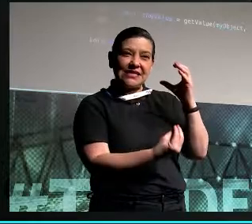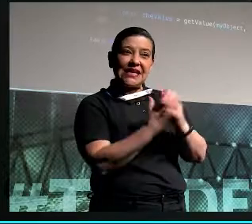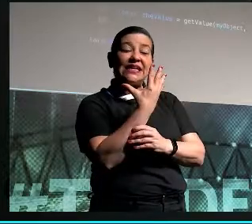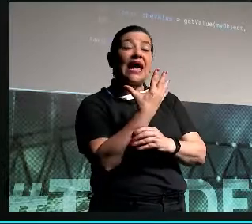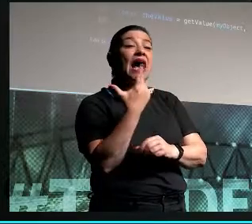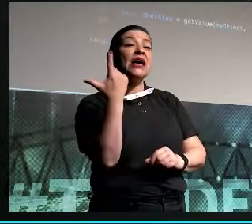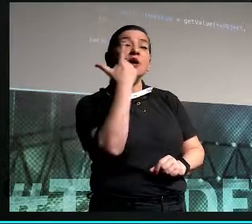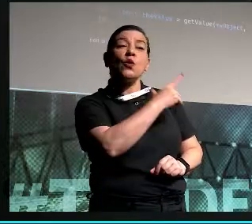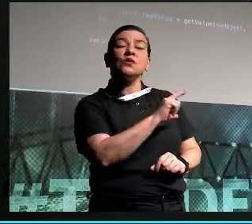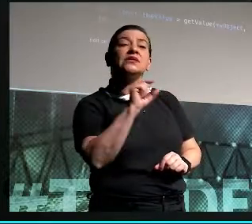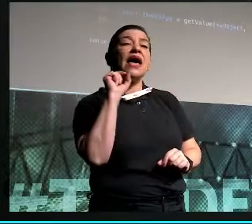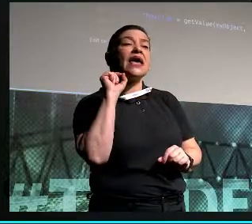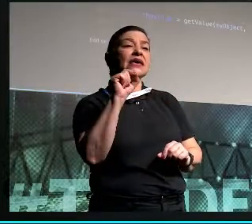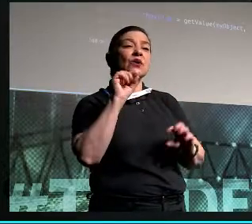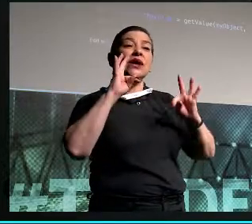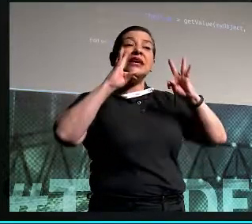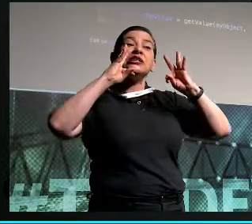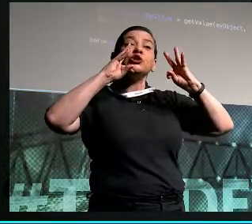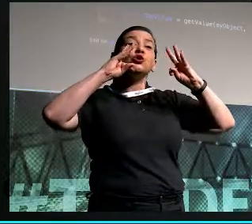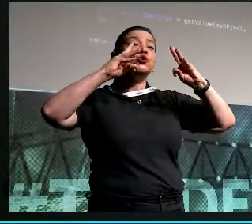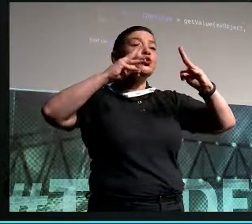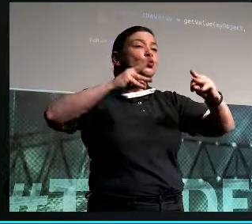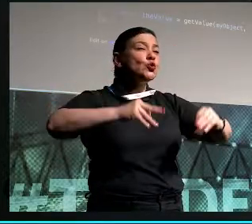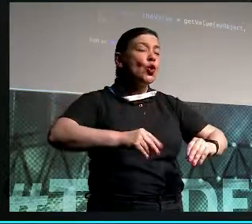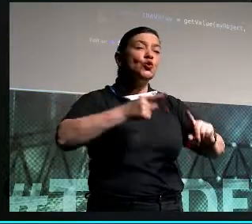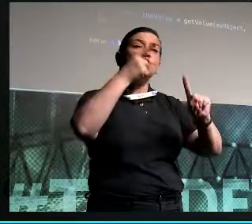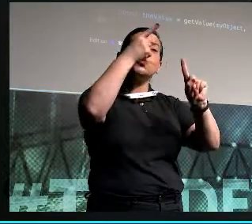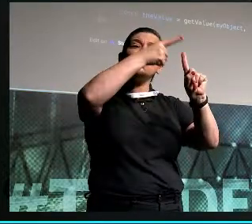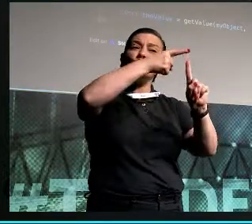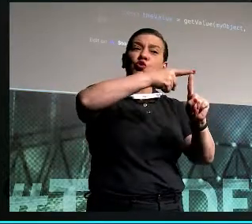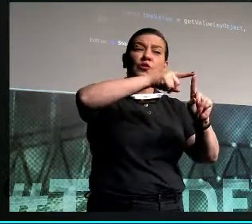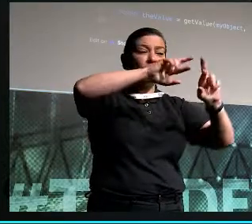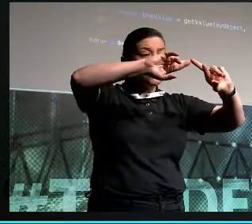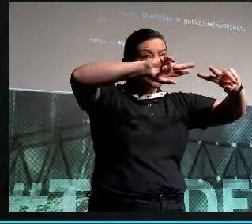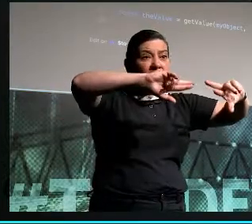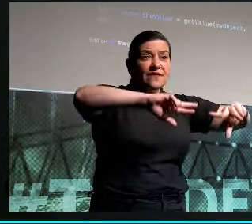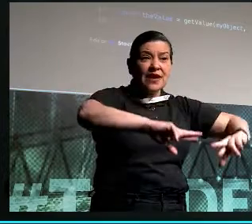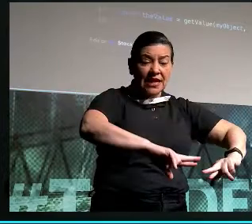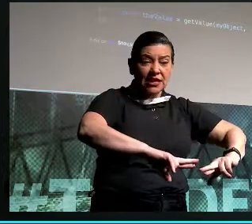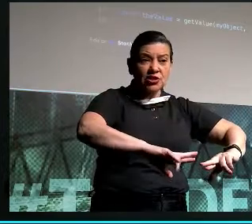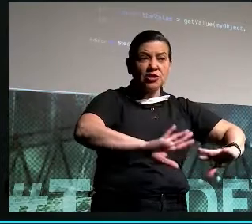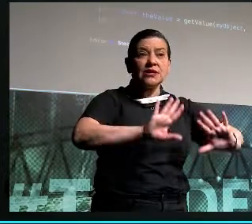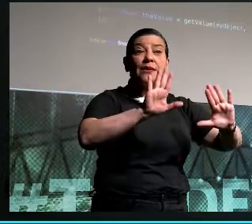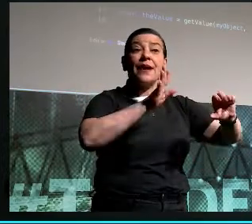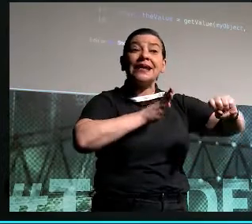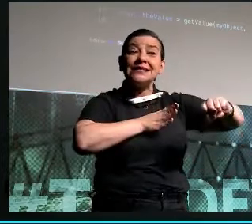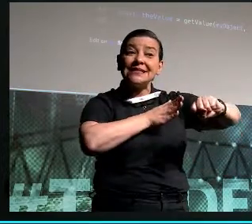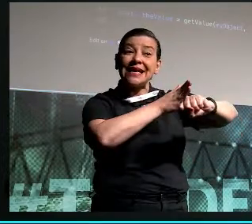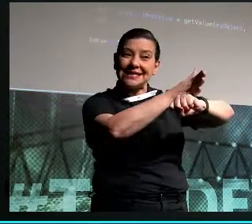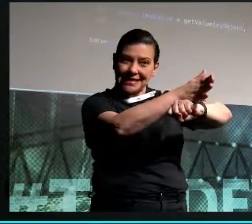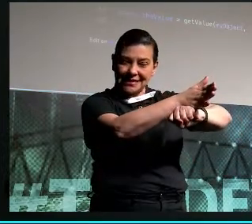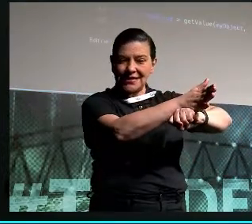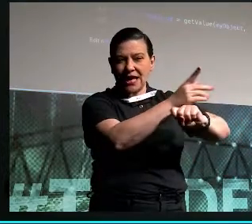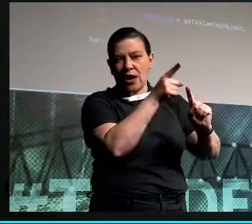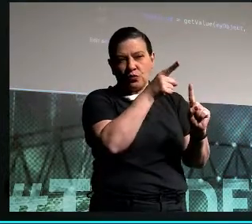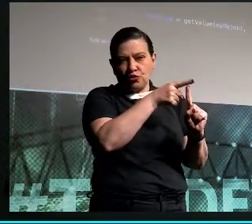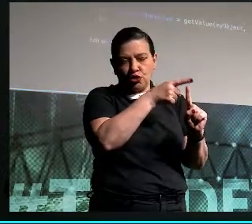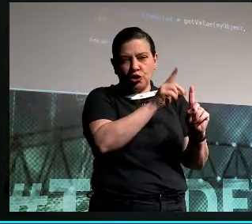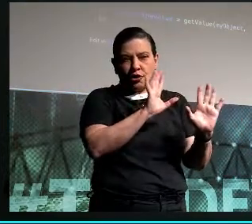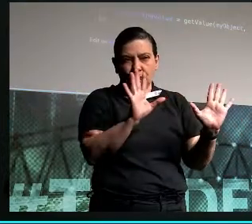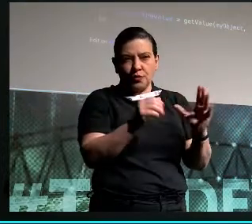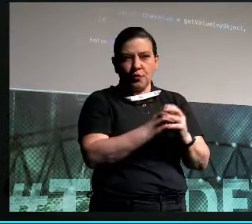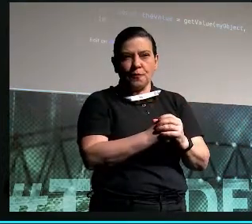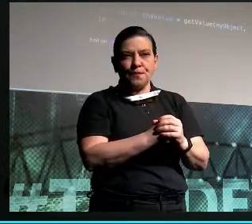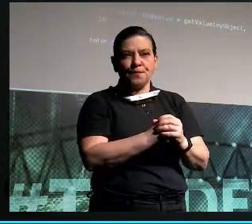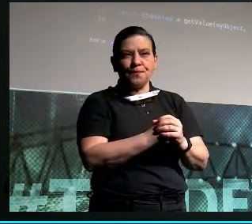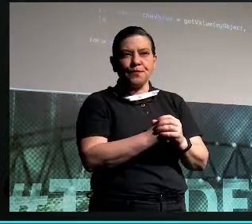o quê? Você ganha todas as propriedades possíveis desse objeto. E se eu tentar acessar um desse tipo aqui, que é o do